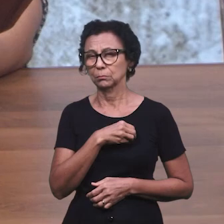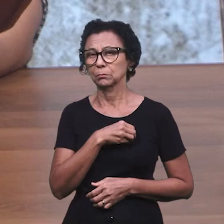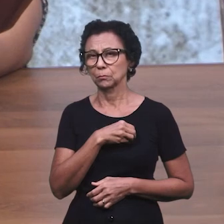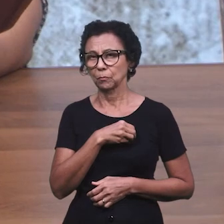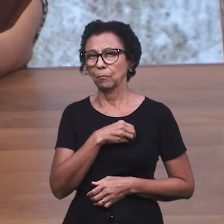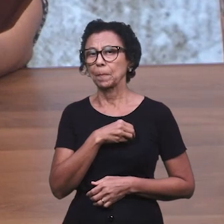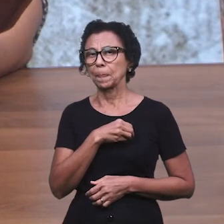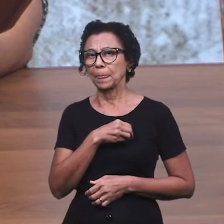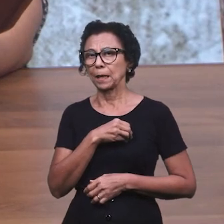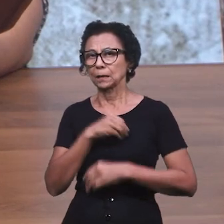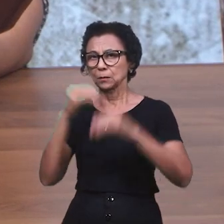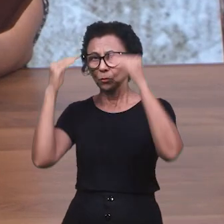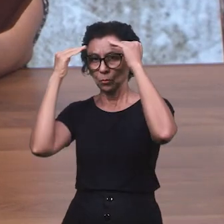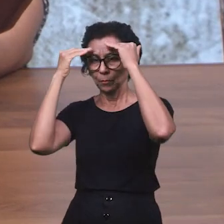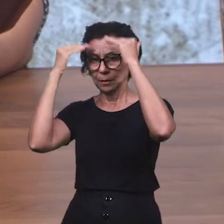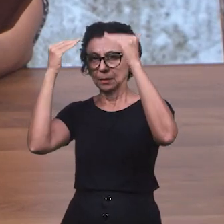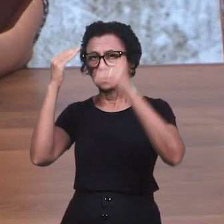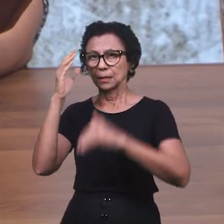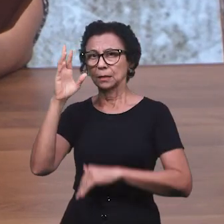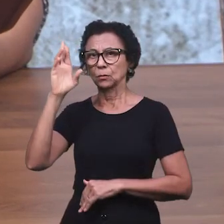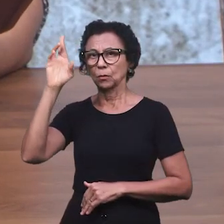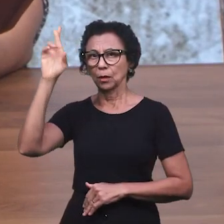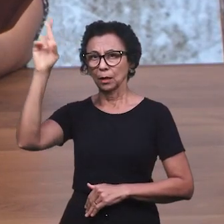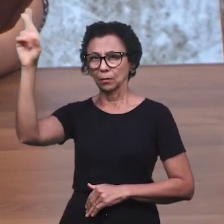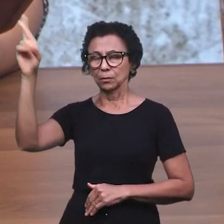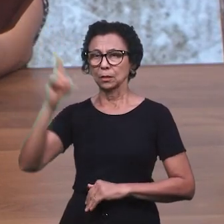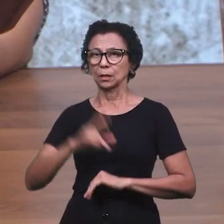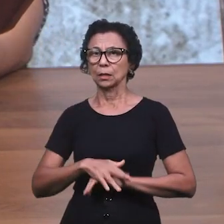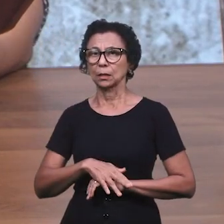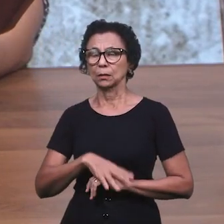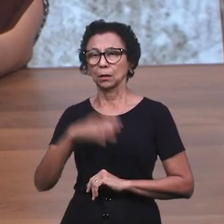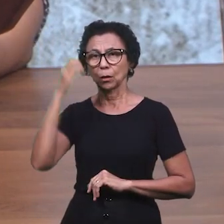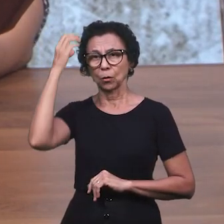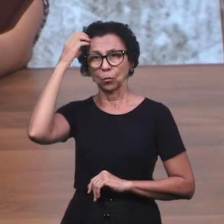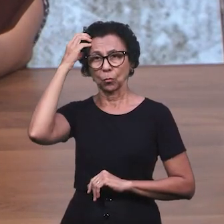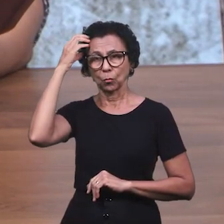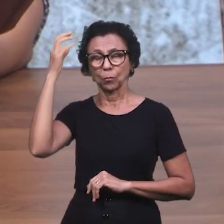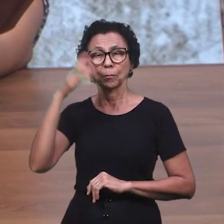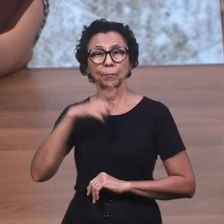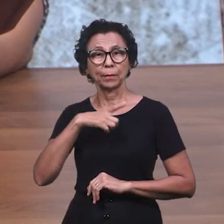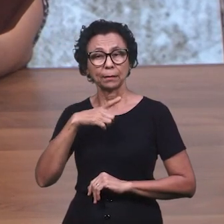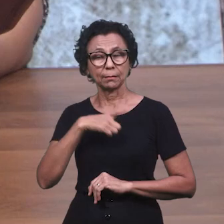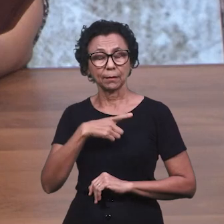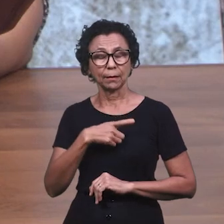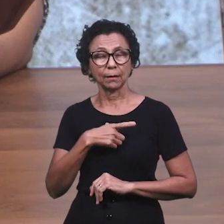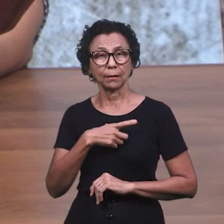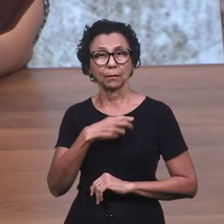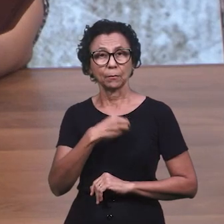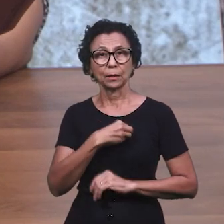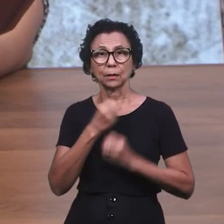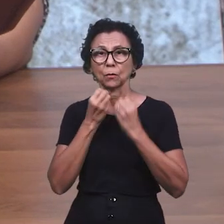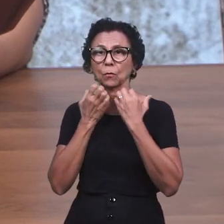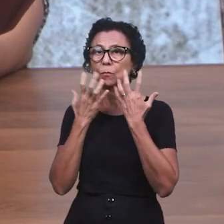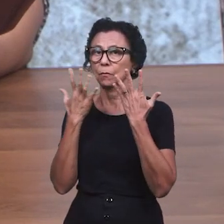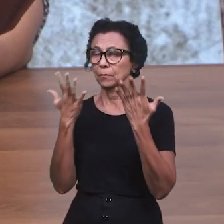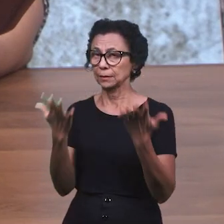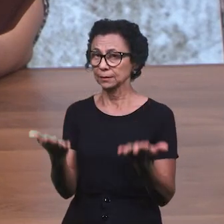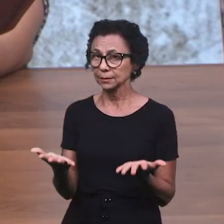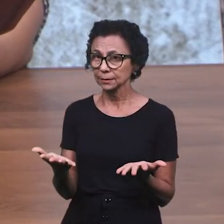contra o Senhor, tal alma culpada é. E confessarão o pecado que fizeram.